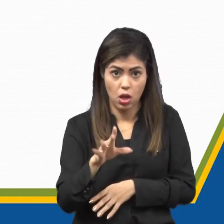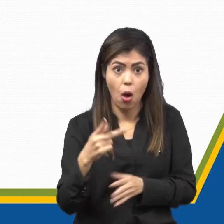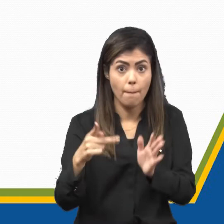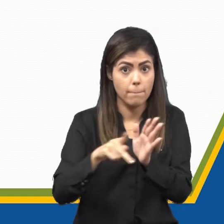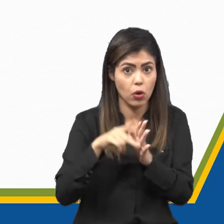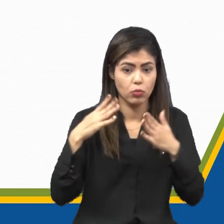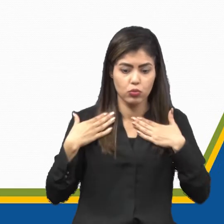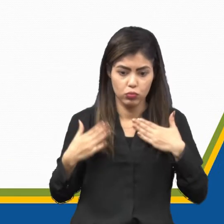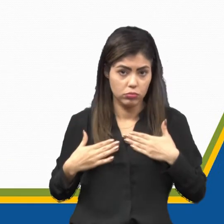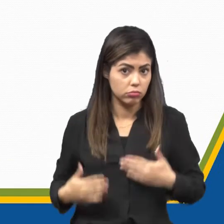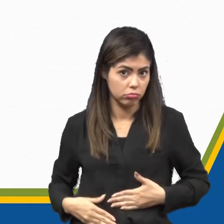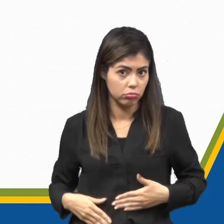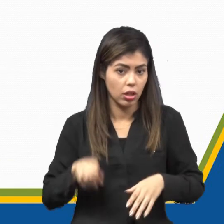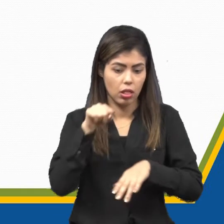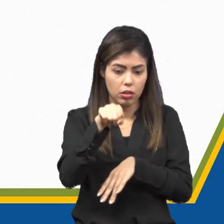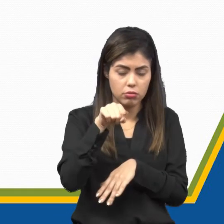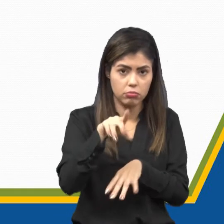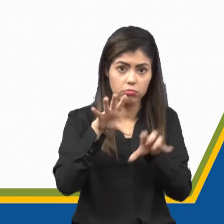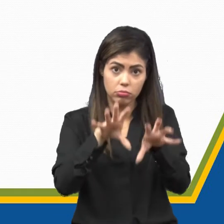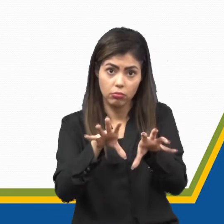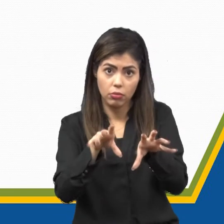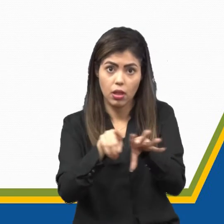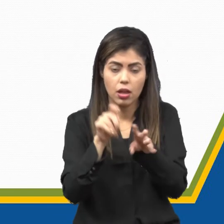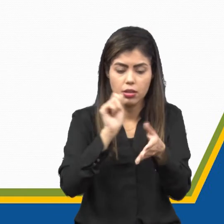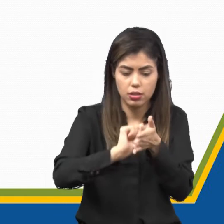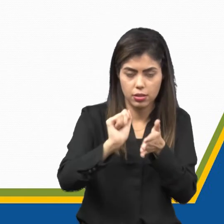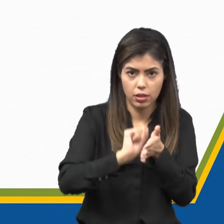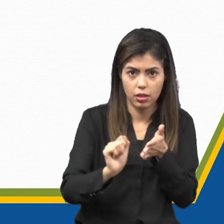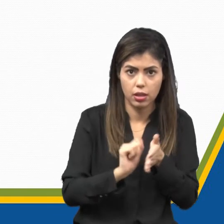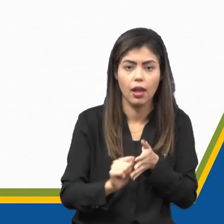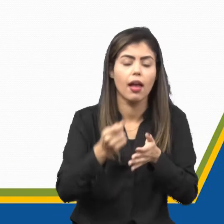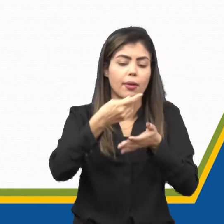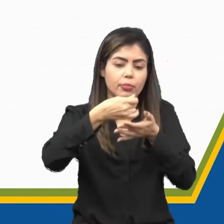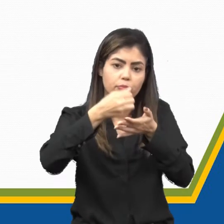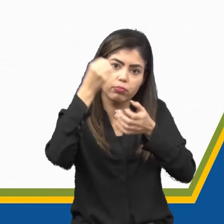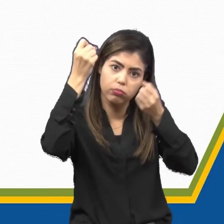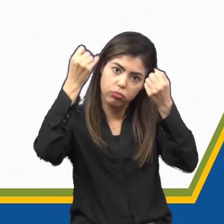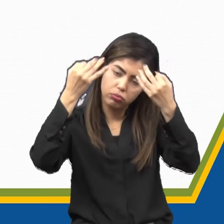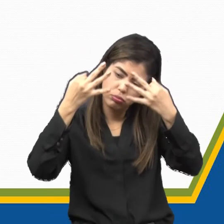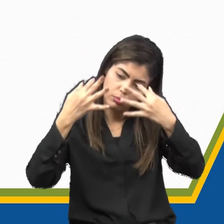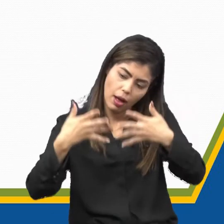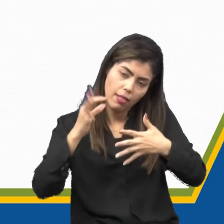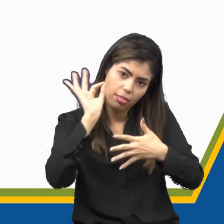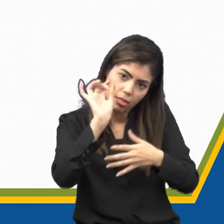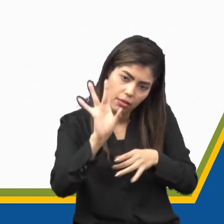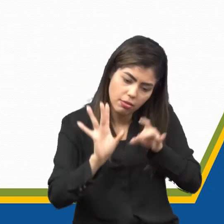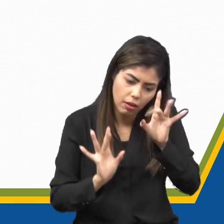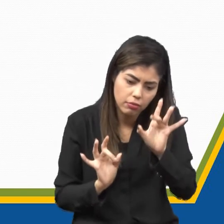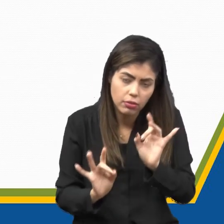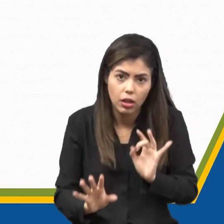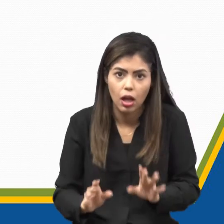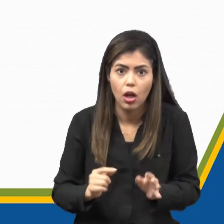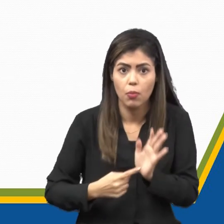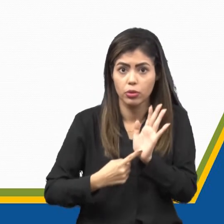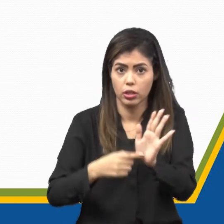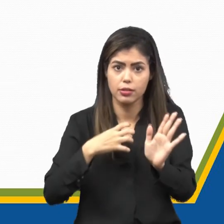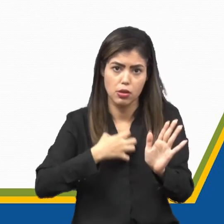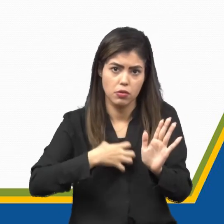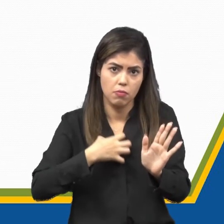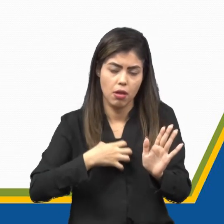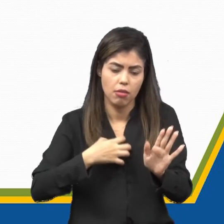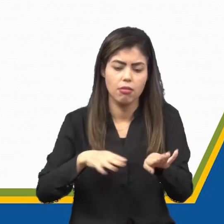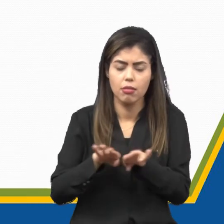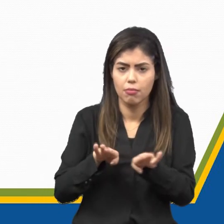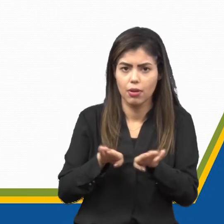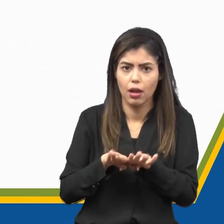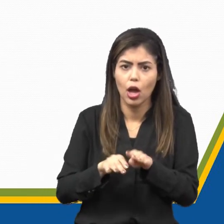próprio corpo. Deste modo, descreva em detalhes a situação por você experienciada, destacando sentimentos e